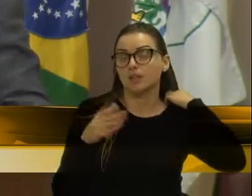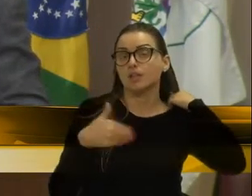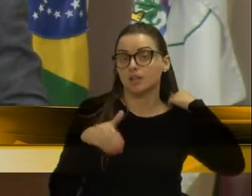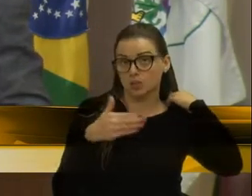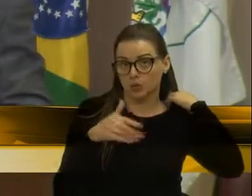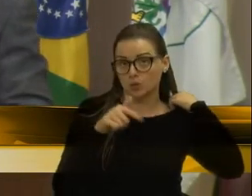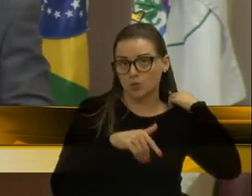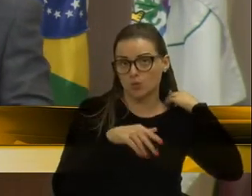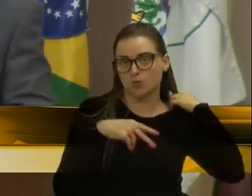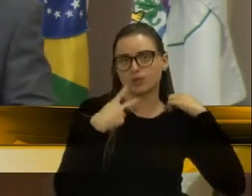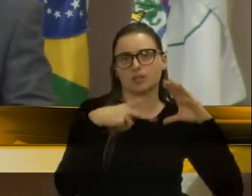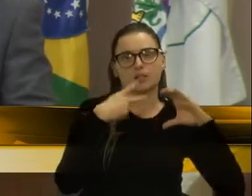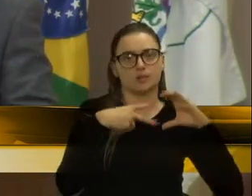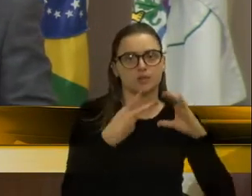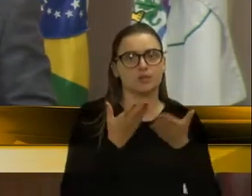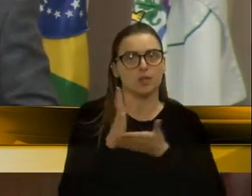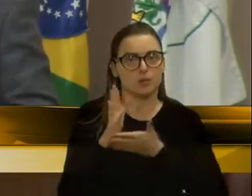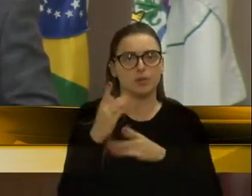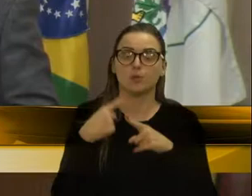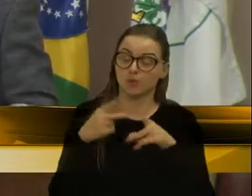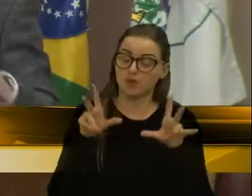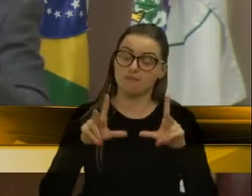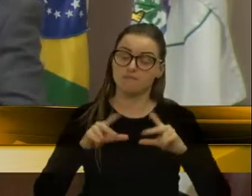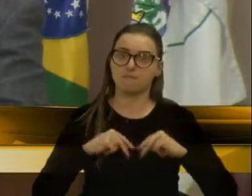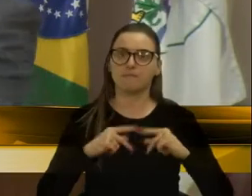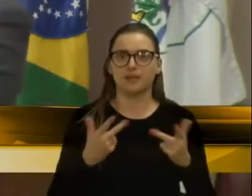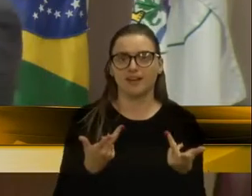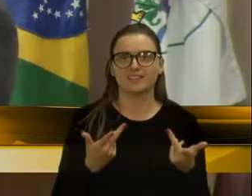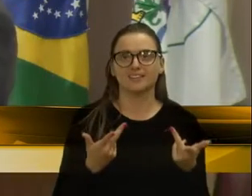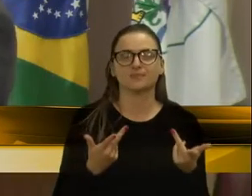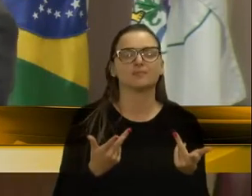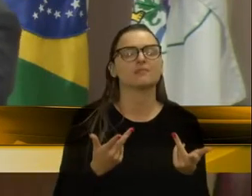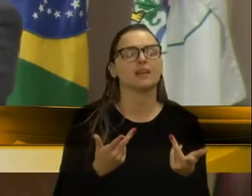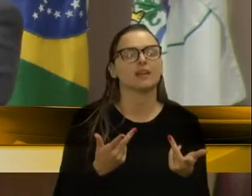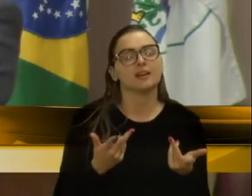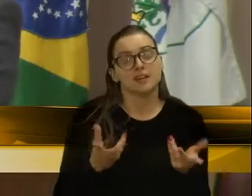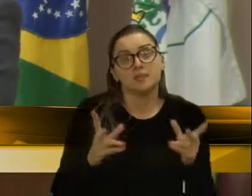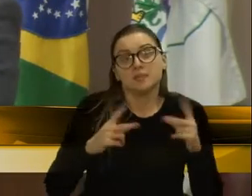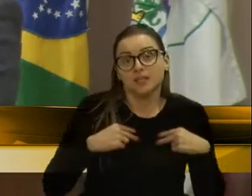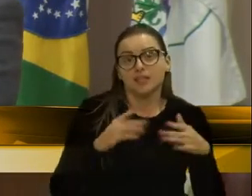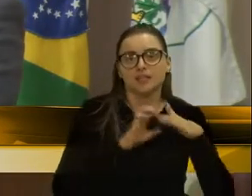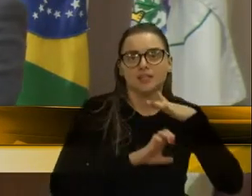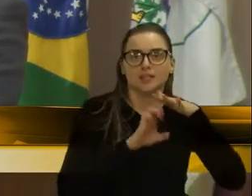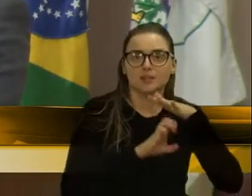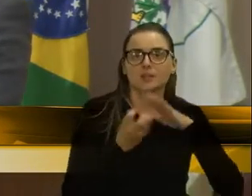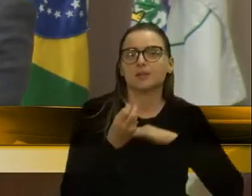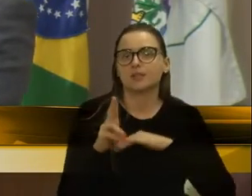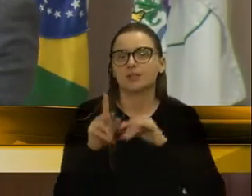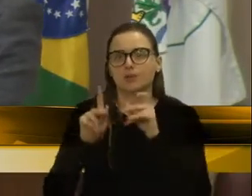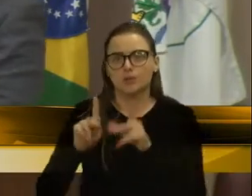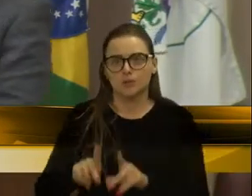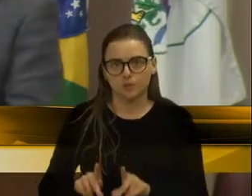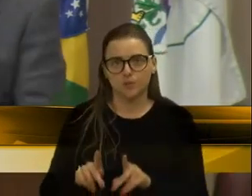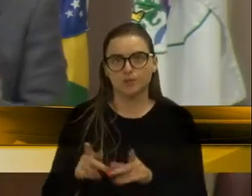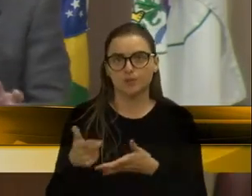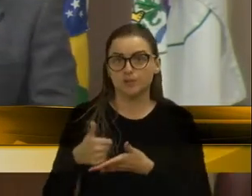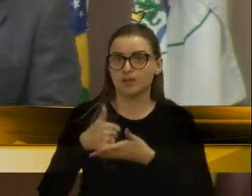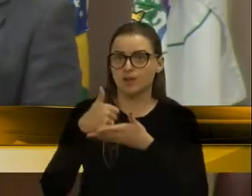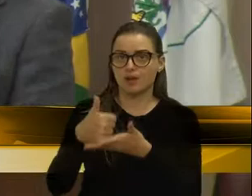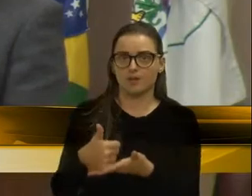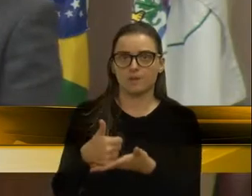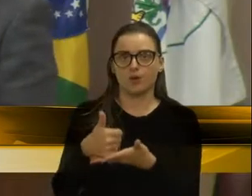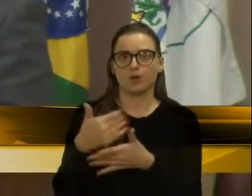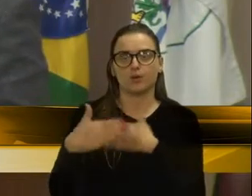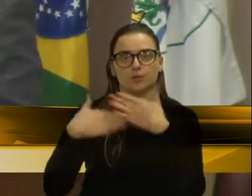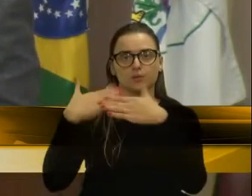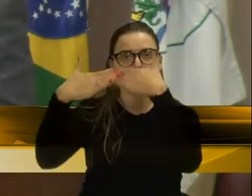abraçou porque é o merecimento e merecimento aquelas empresas aquelas pessoas que contribuem contribuíram com